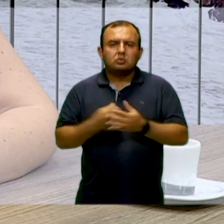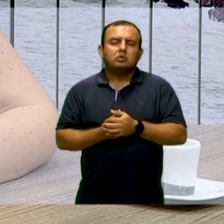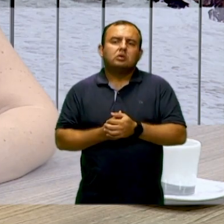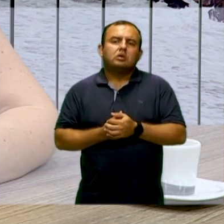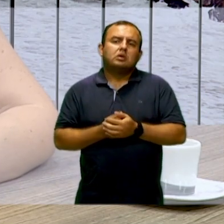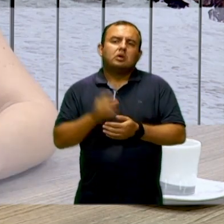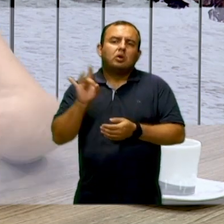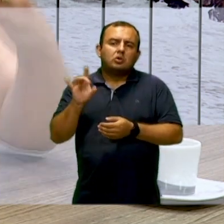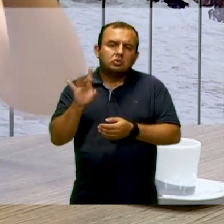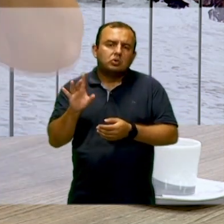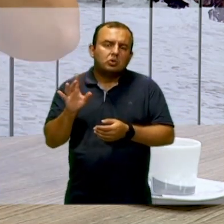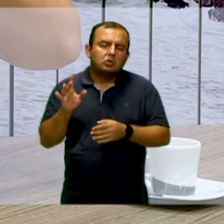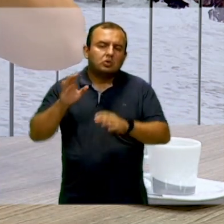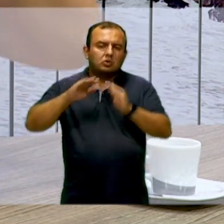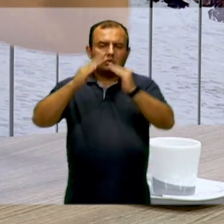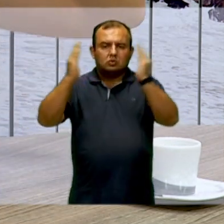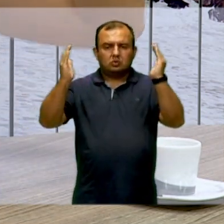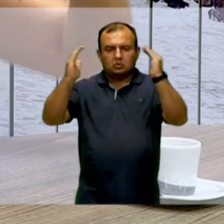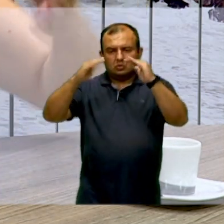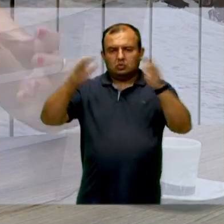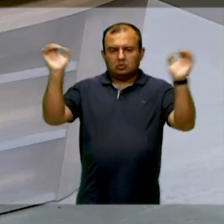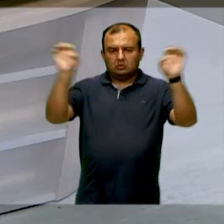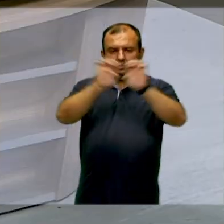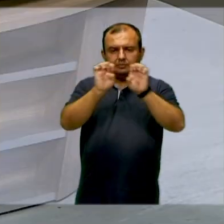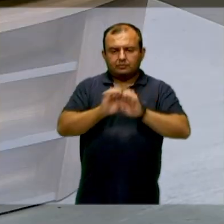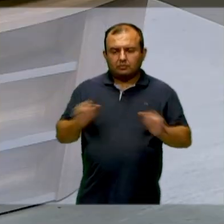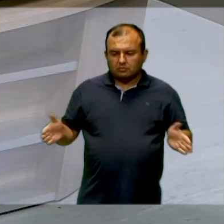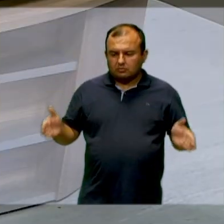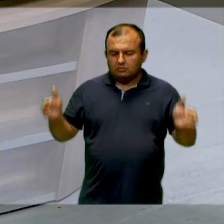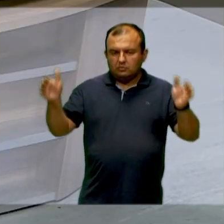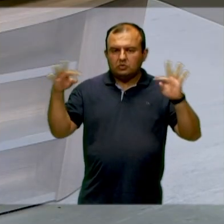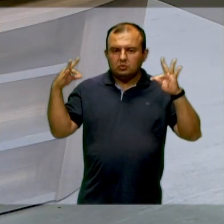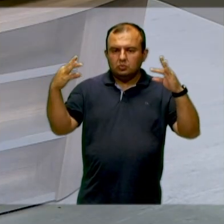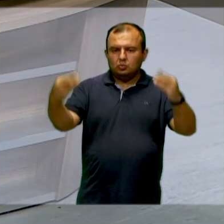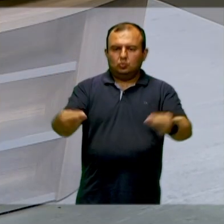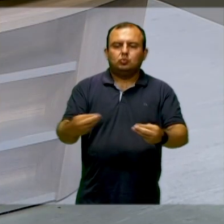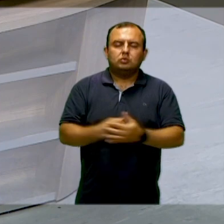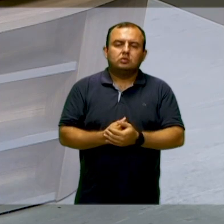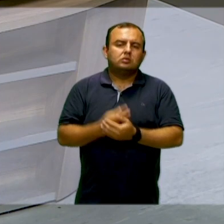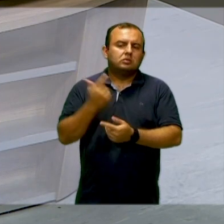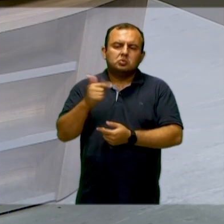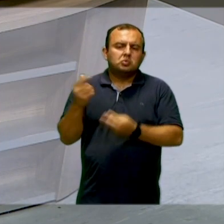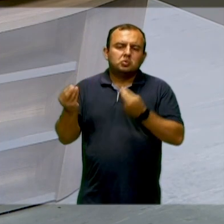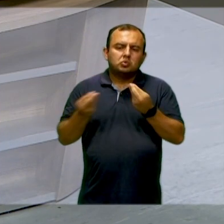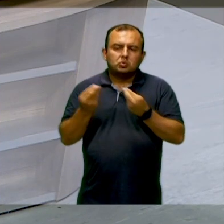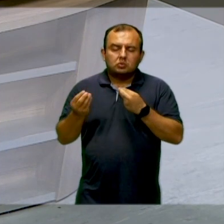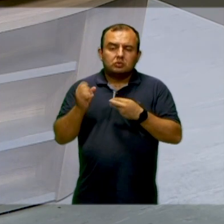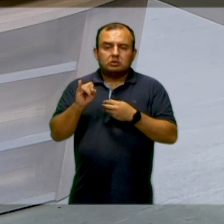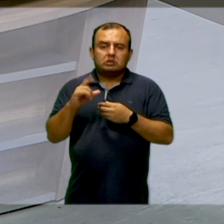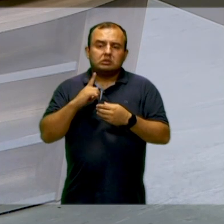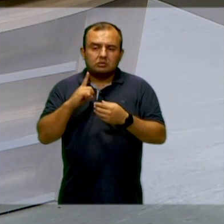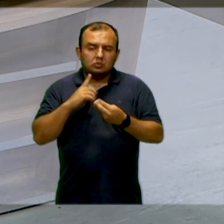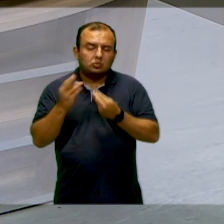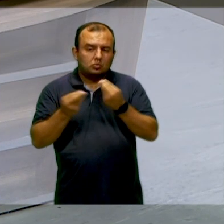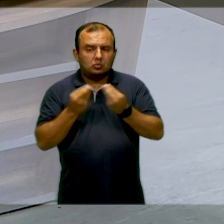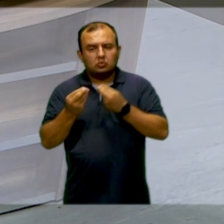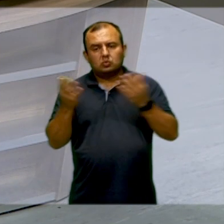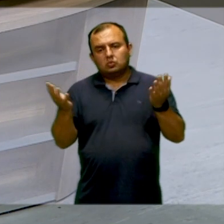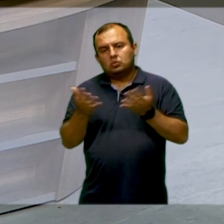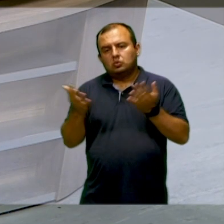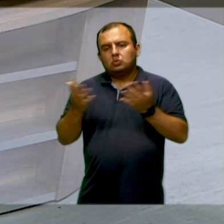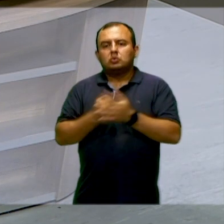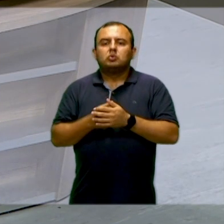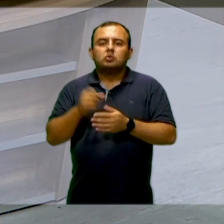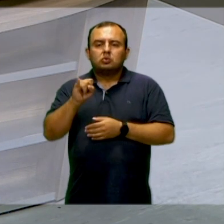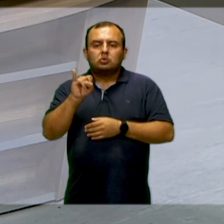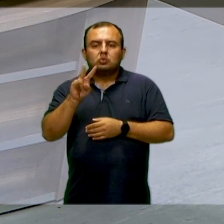E não é só questão do teto. É estrutura em volta, tudo. Não tem como. E se tivesse como? Hoje o Ivo